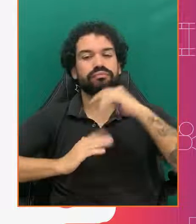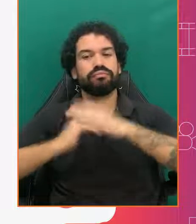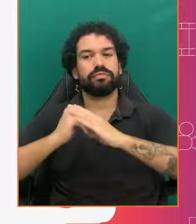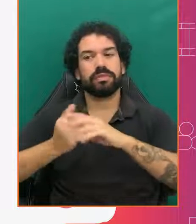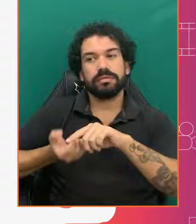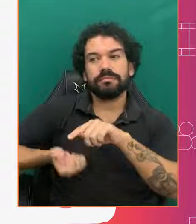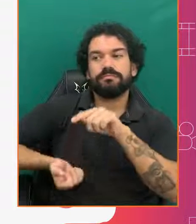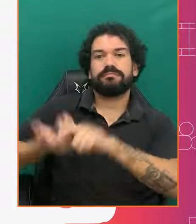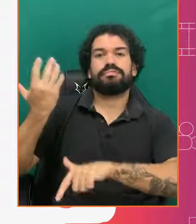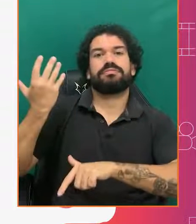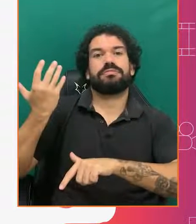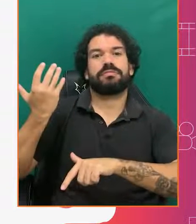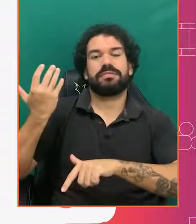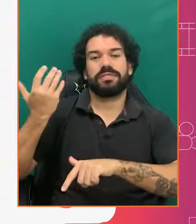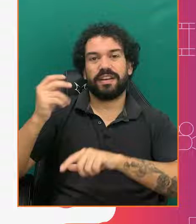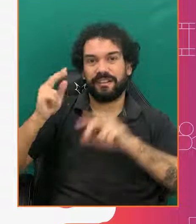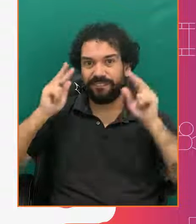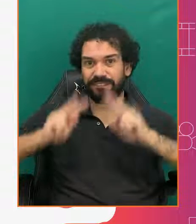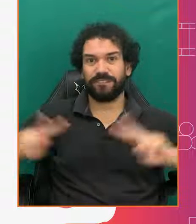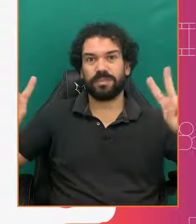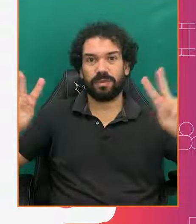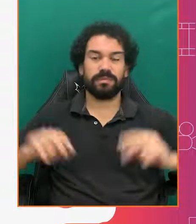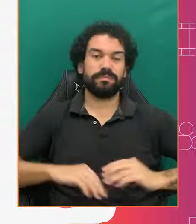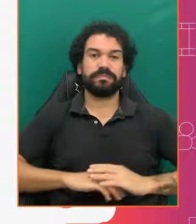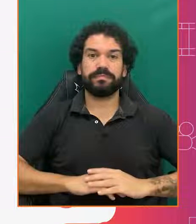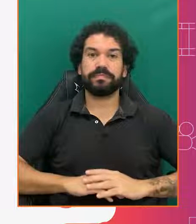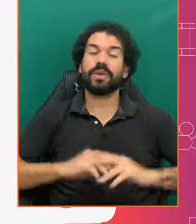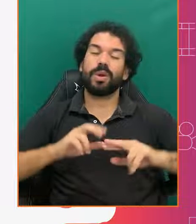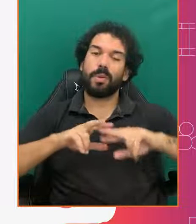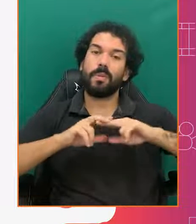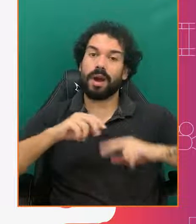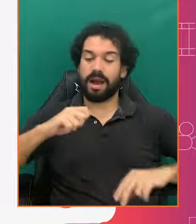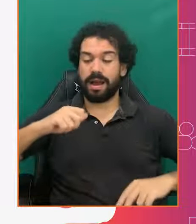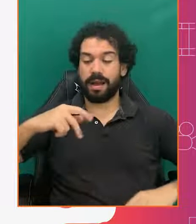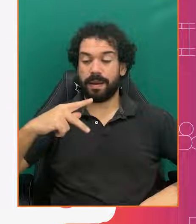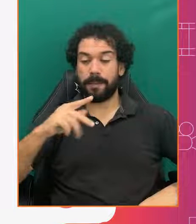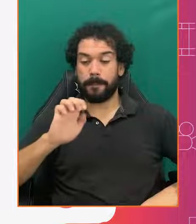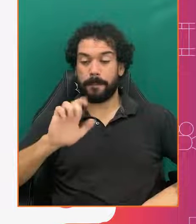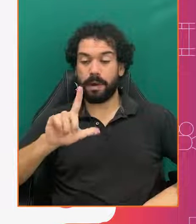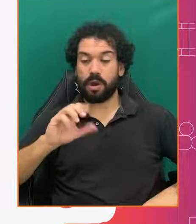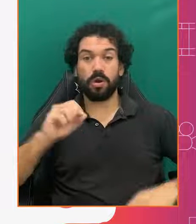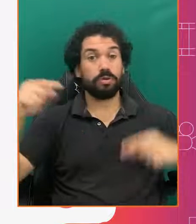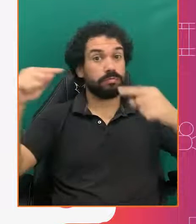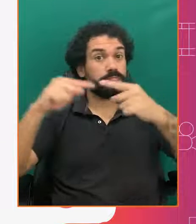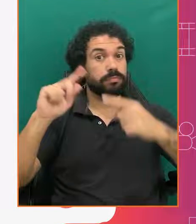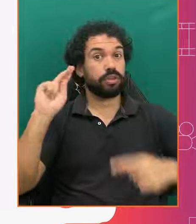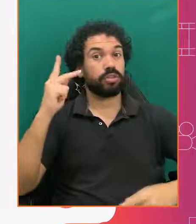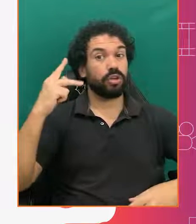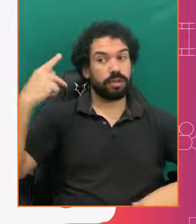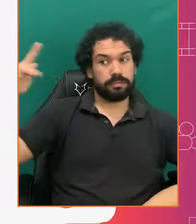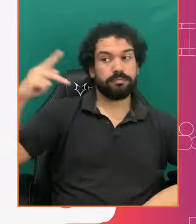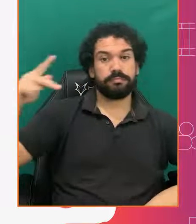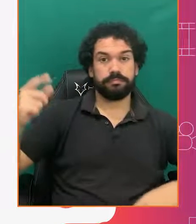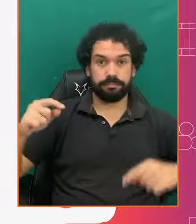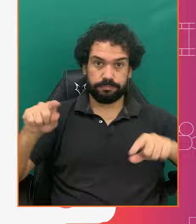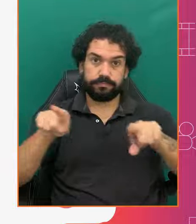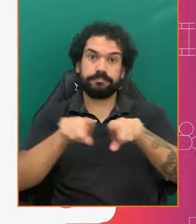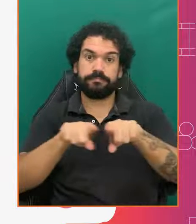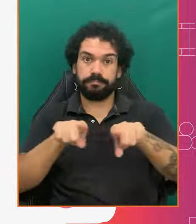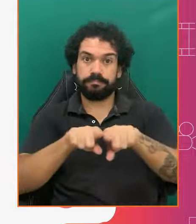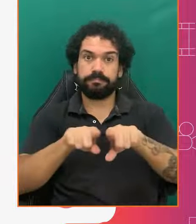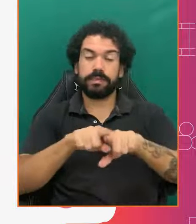visual. Então, o apelo tem relação com a história do personagem